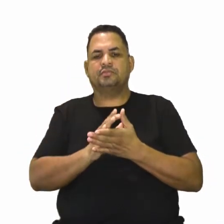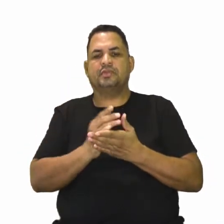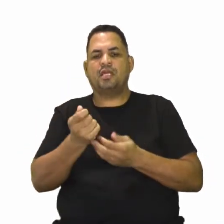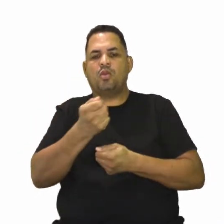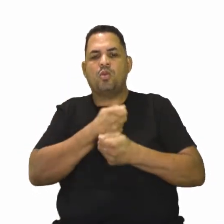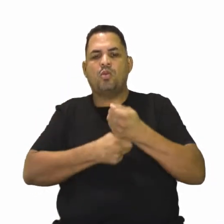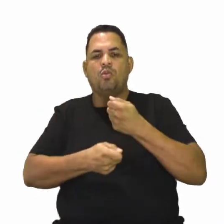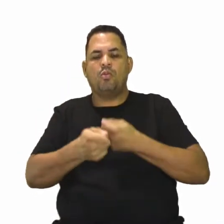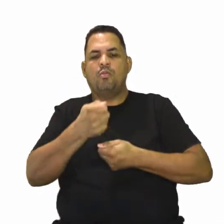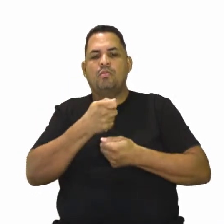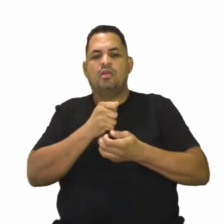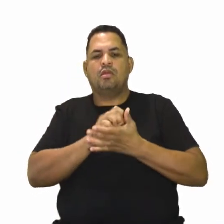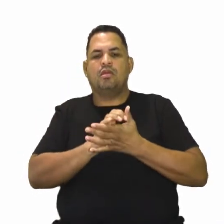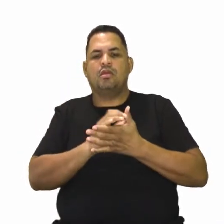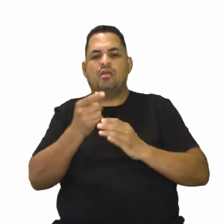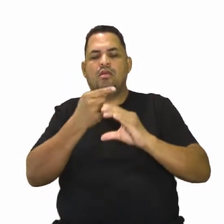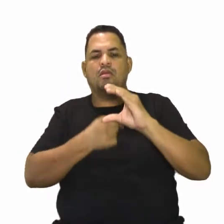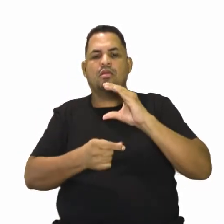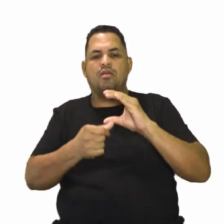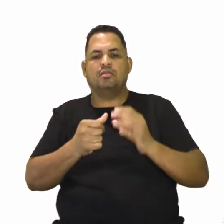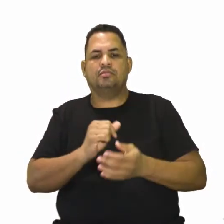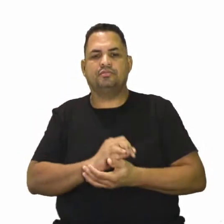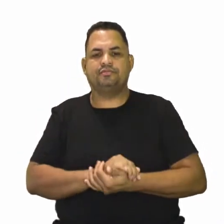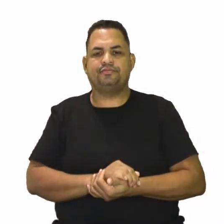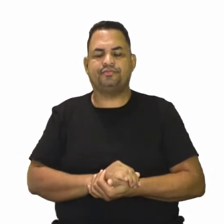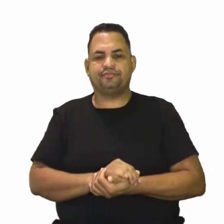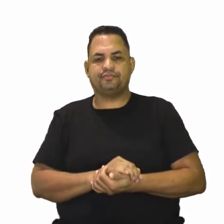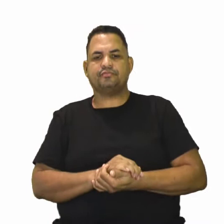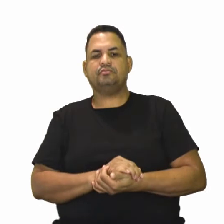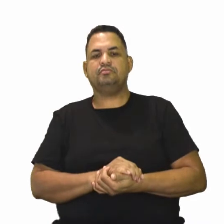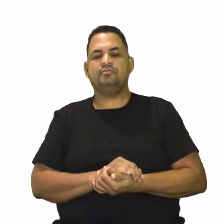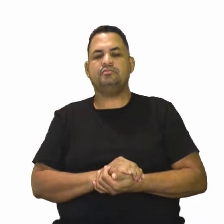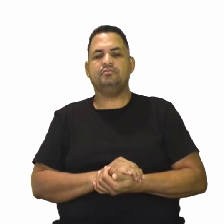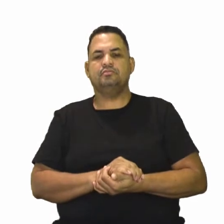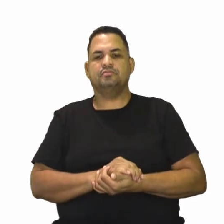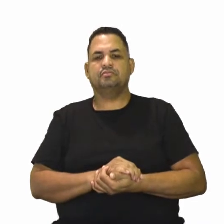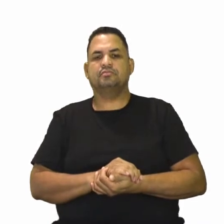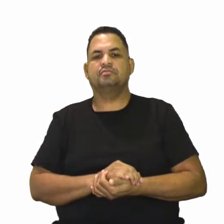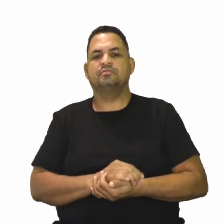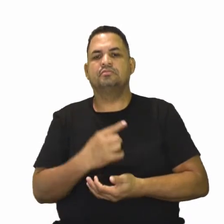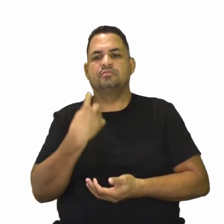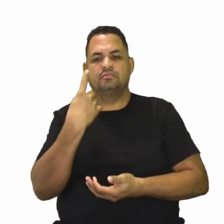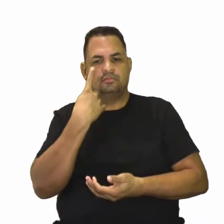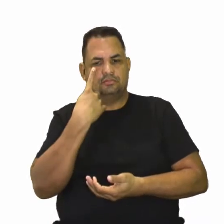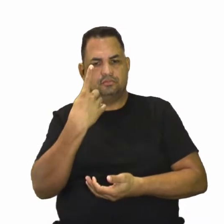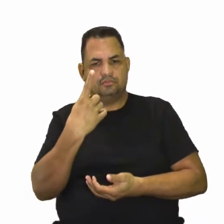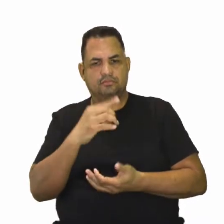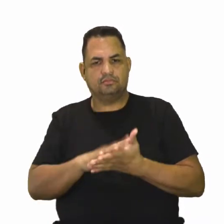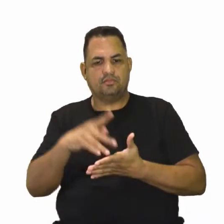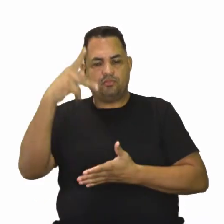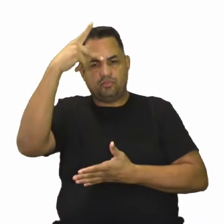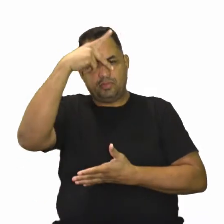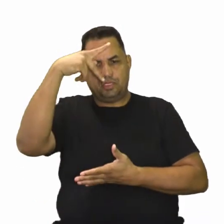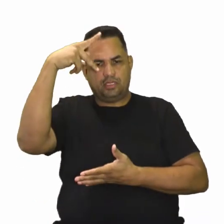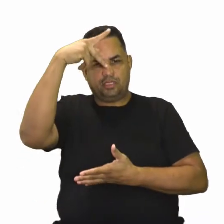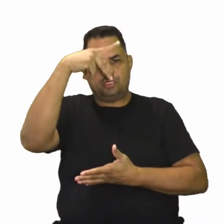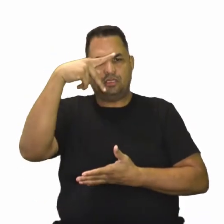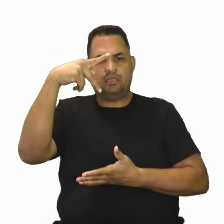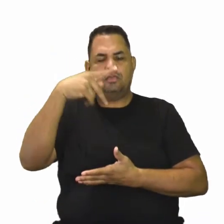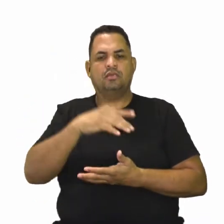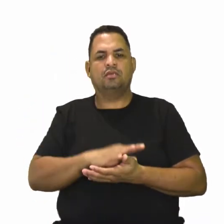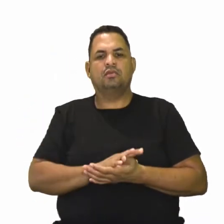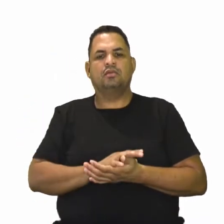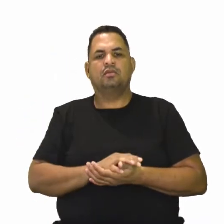capitalista. Então, aqui nós vamos observar a Polônia,